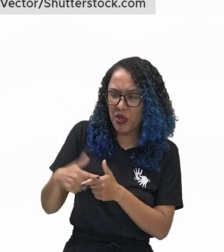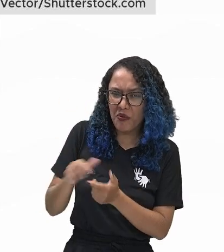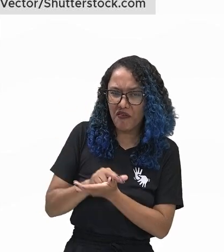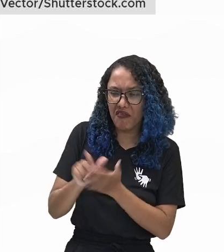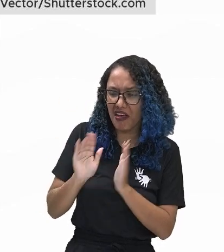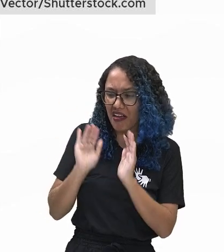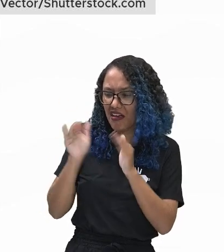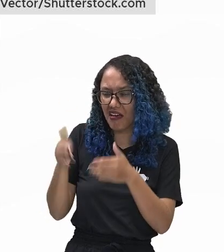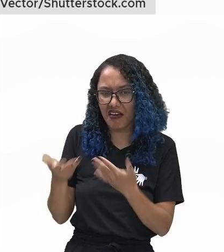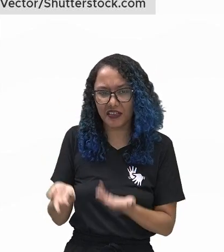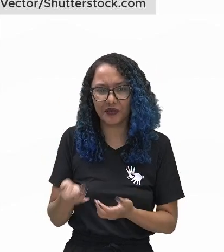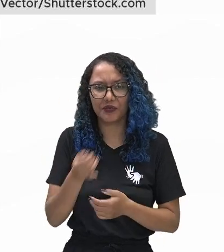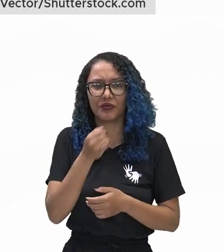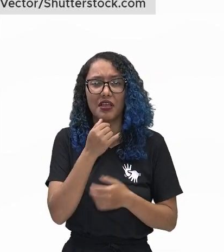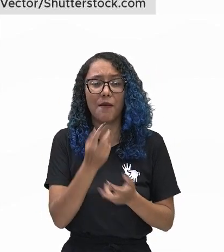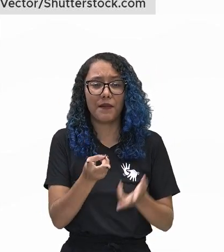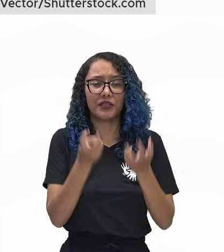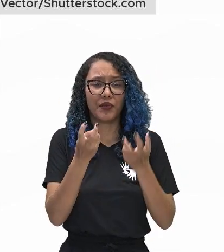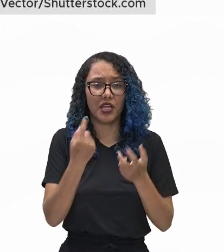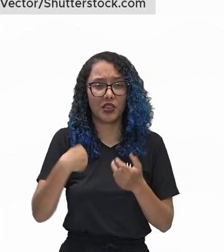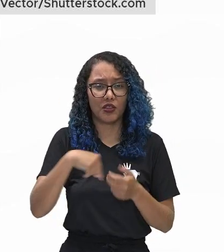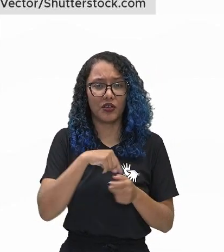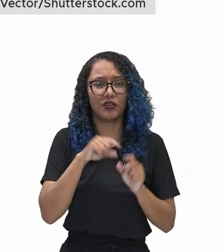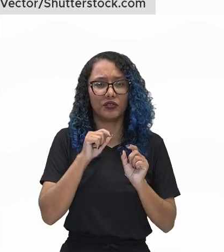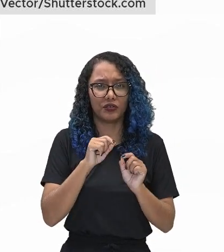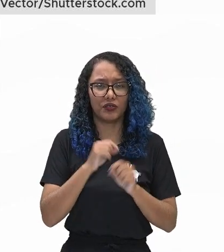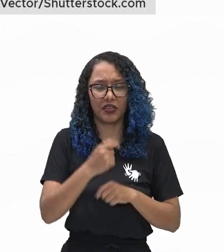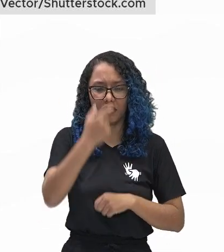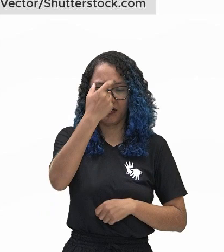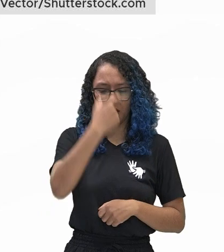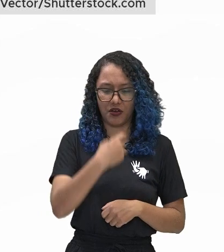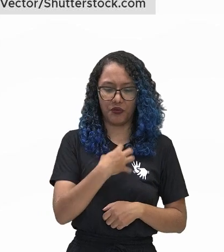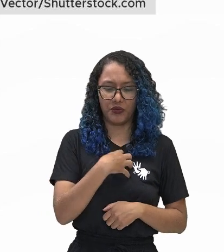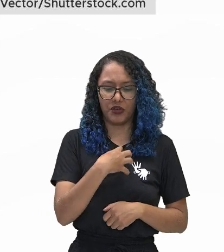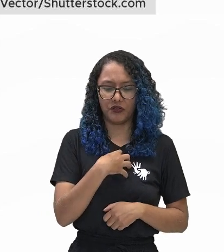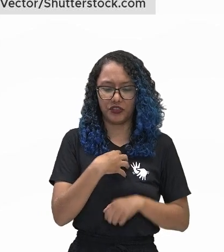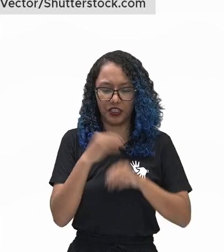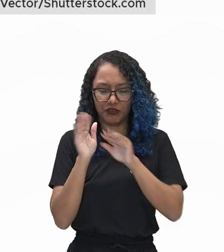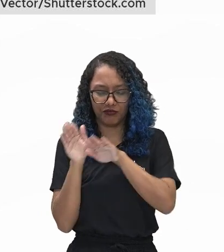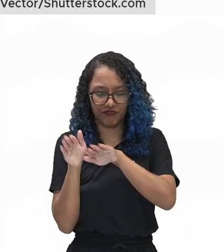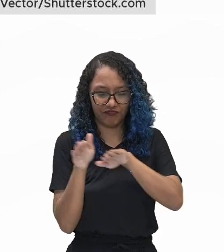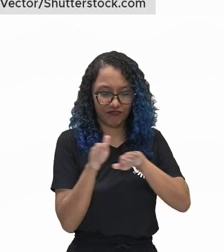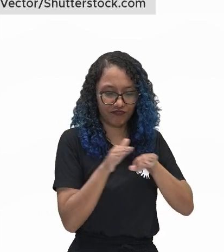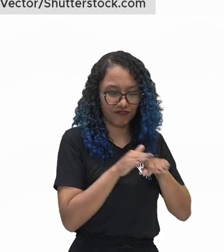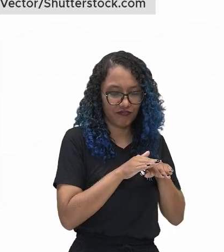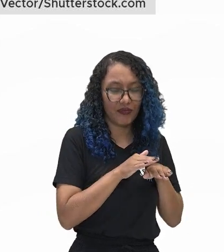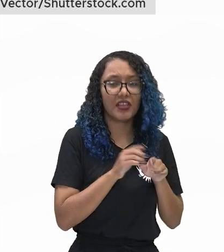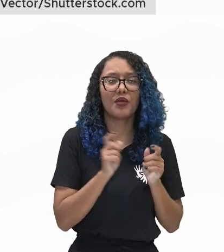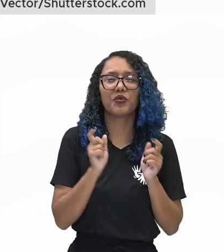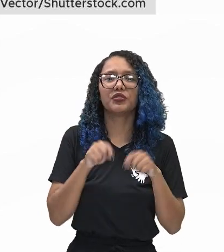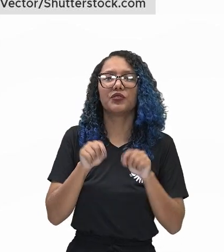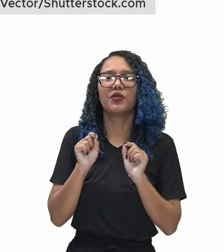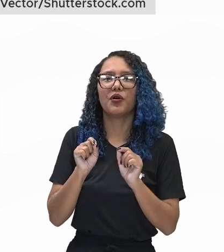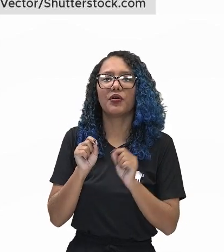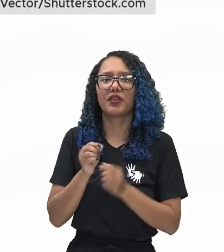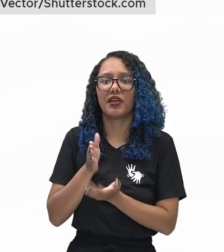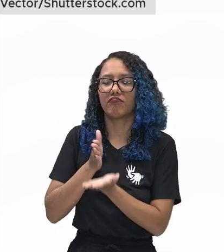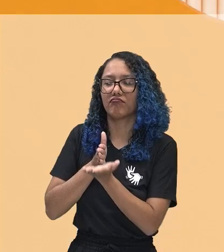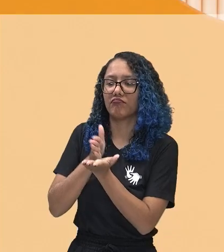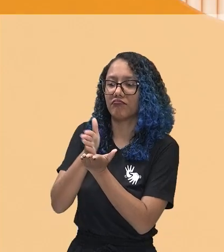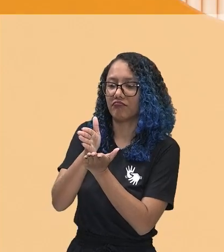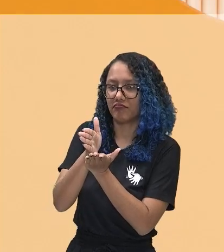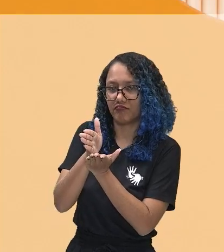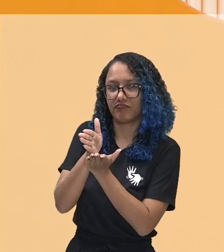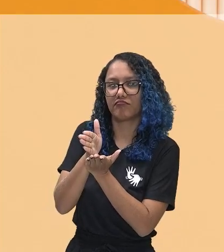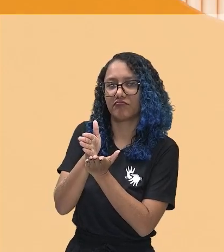nós anulamos o nosso eu para inseri-lo alienadamente no mundo do outro.